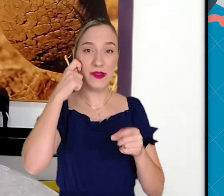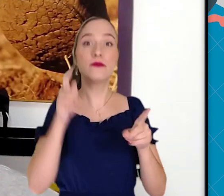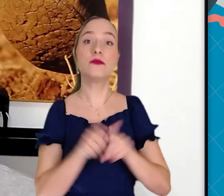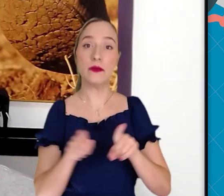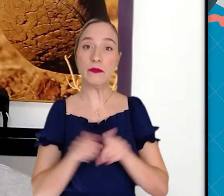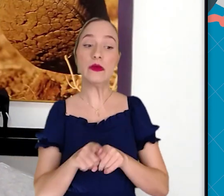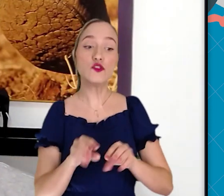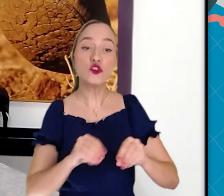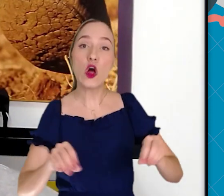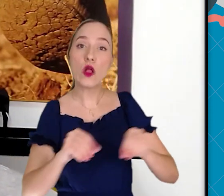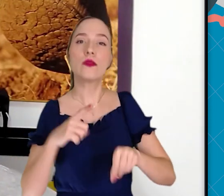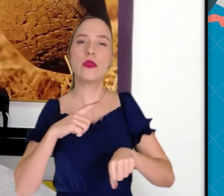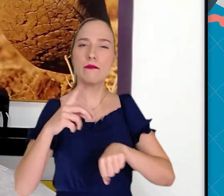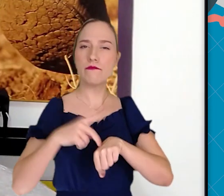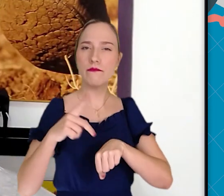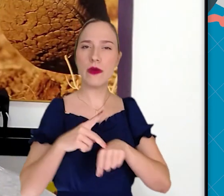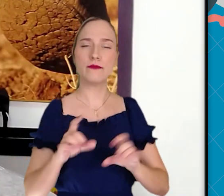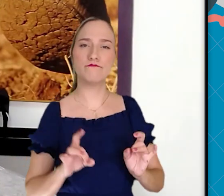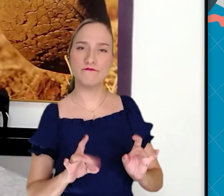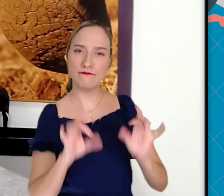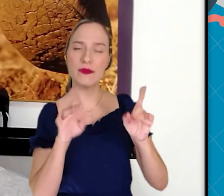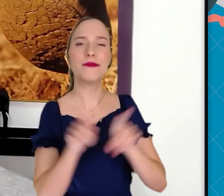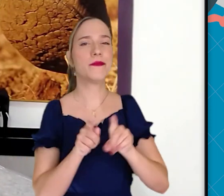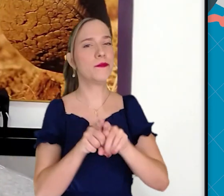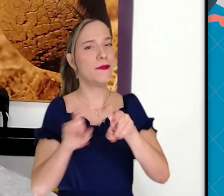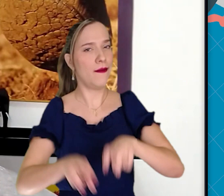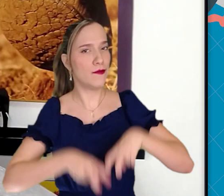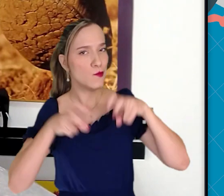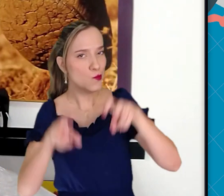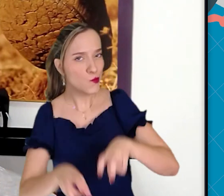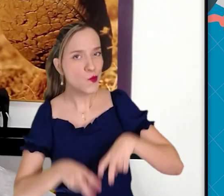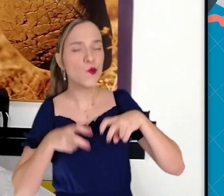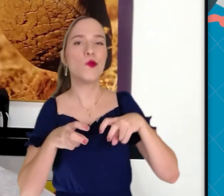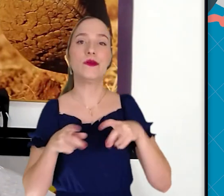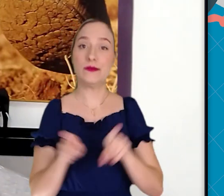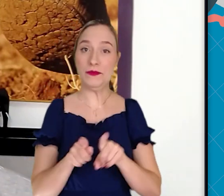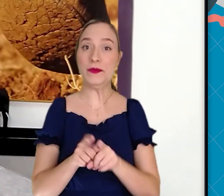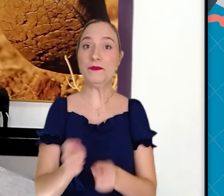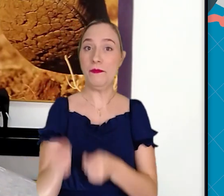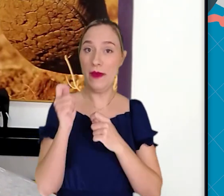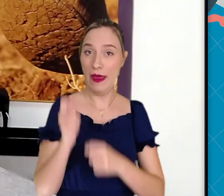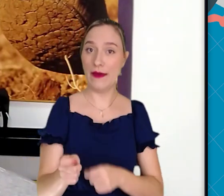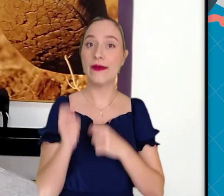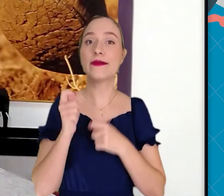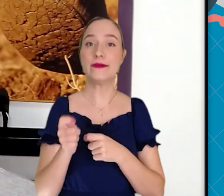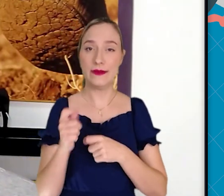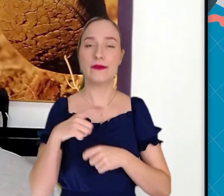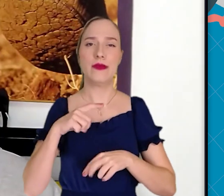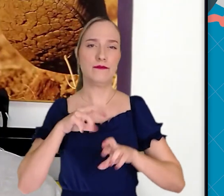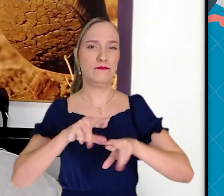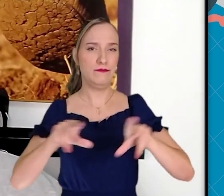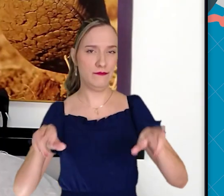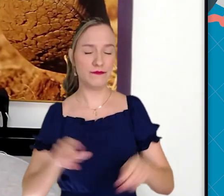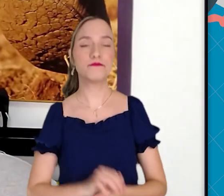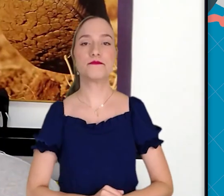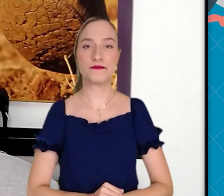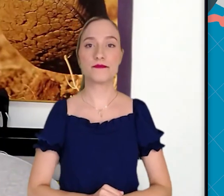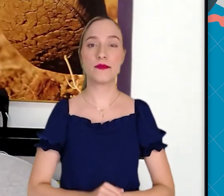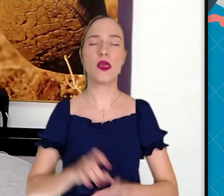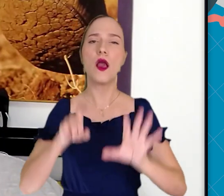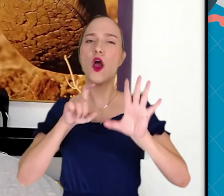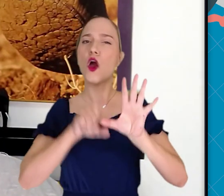rico, com minerais, agricultura e também a pesca é muito forte em Angola. Angola